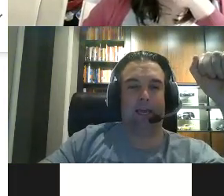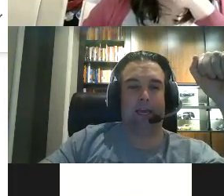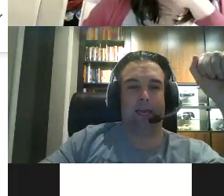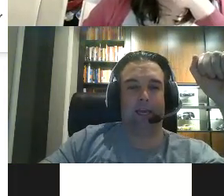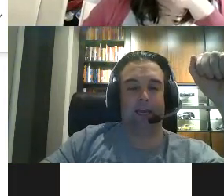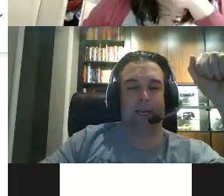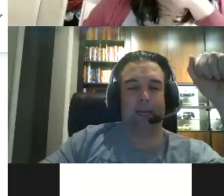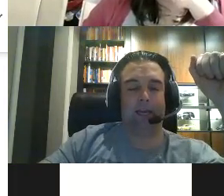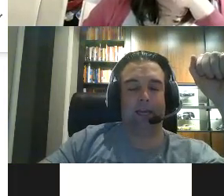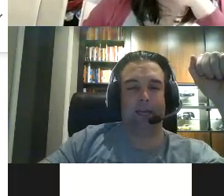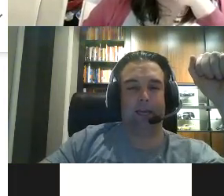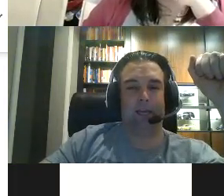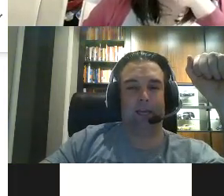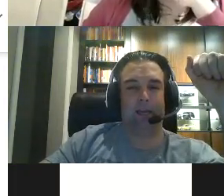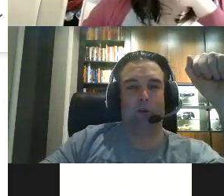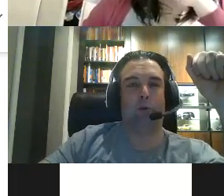é